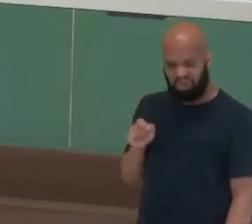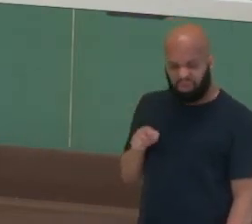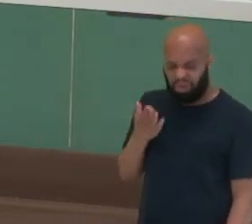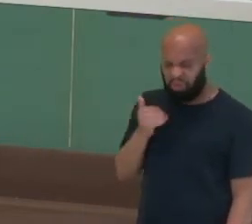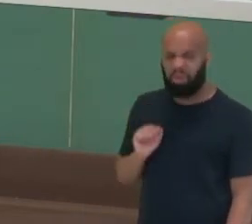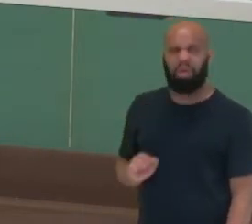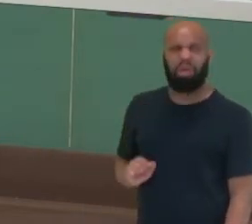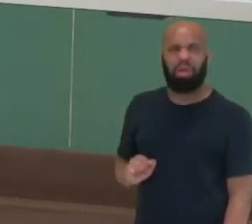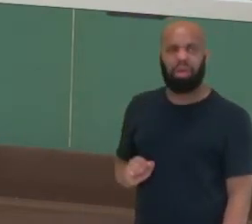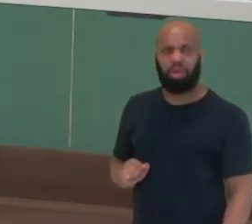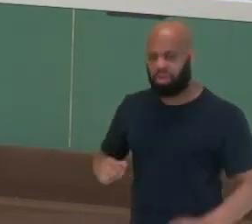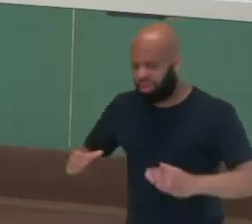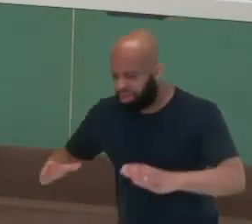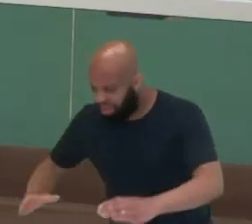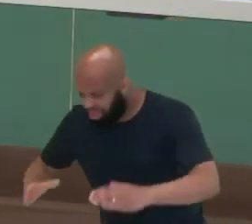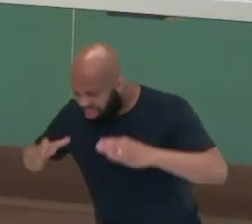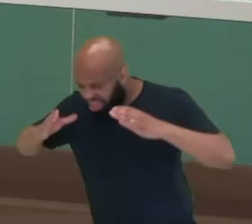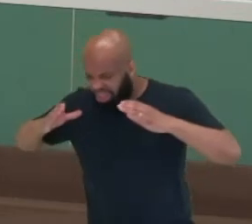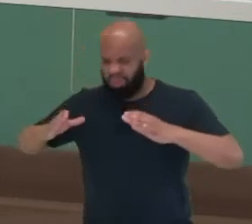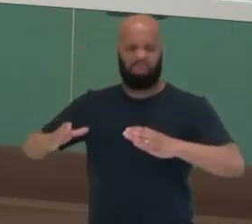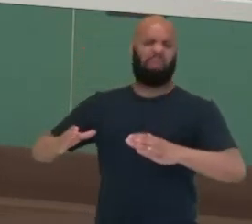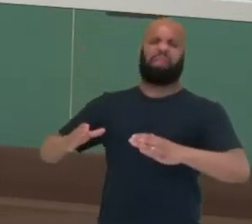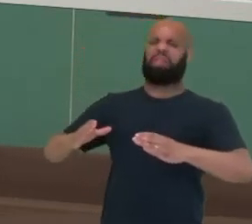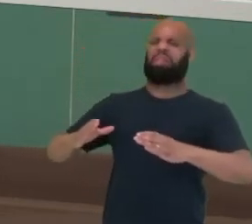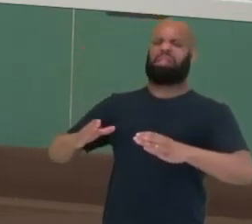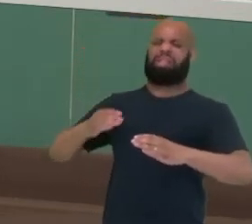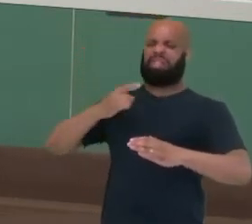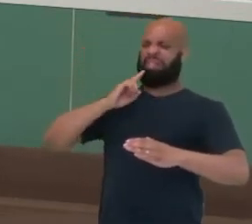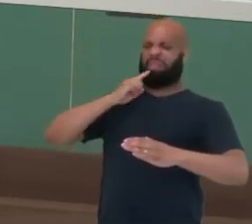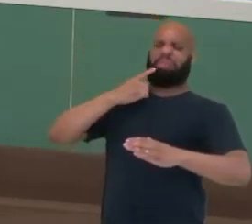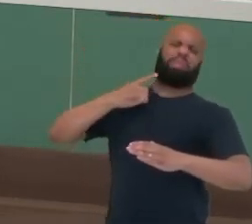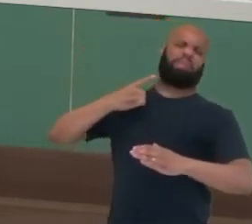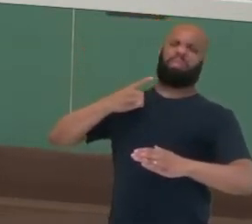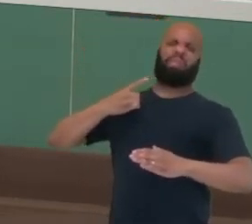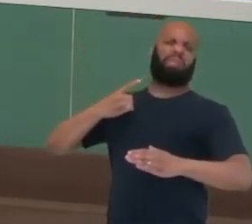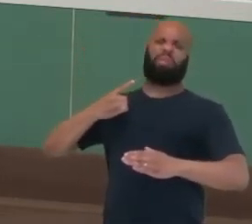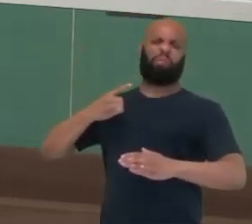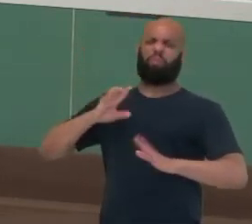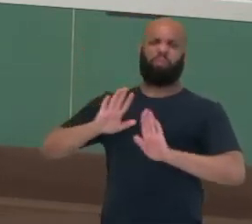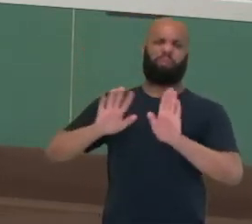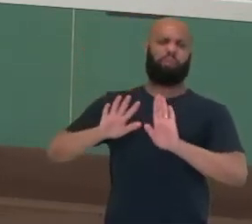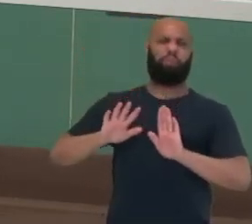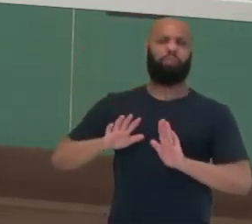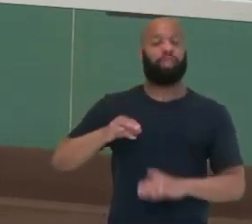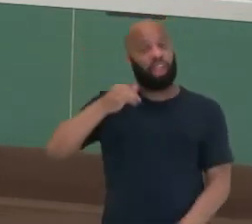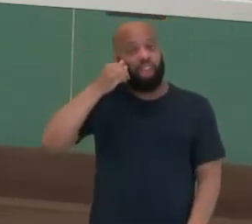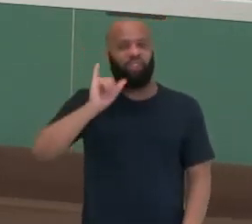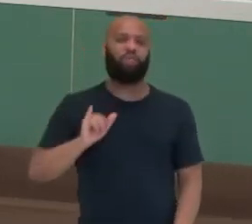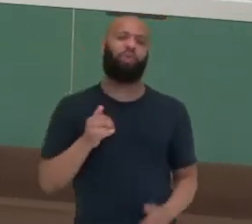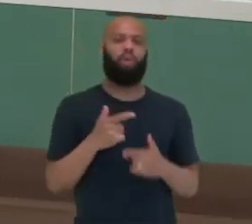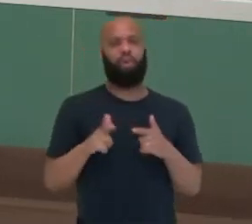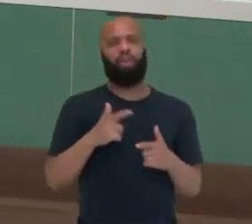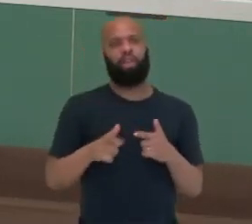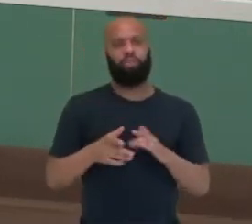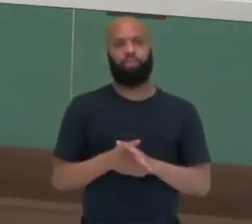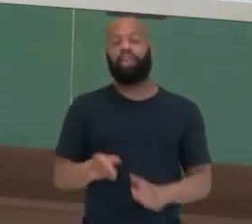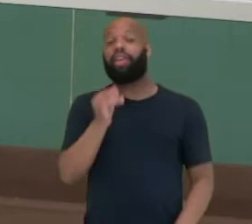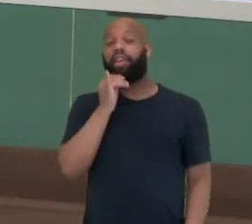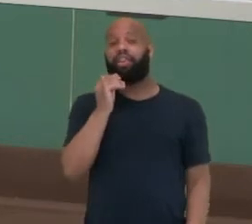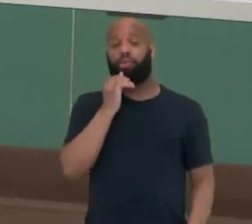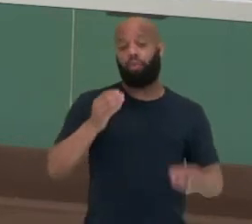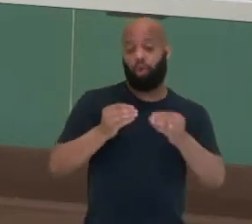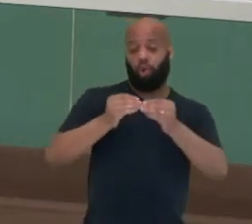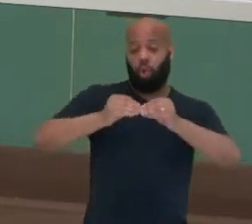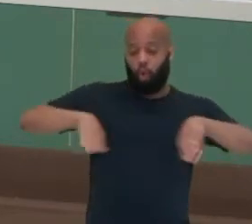bom? Vou sentir o cheiro. Ai, está com cheiro azedo, não vou comer. Então você evitou um problema. Vamos pegar o exemplo dos ovos.